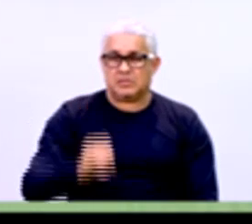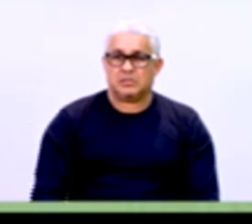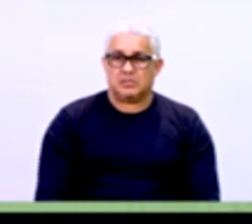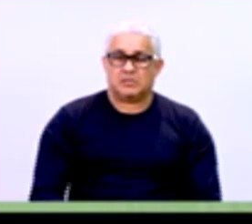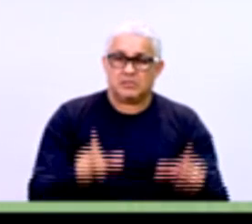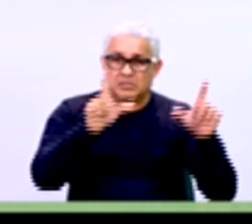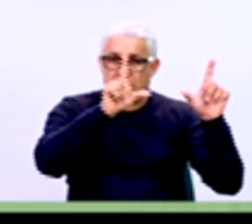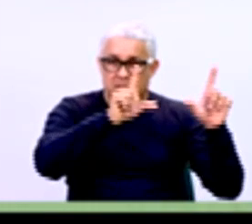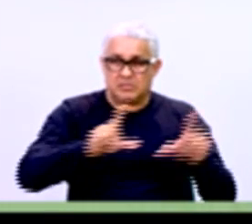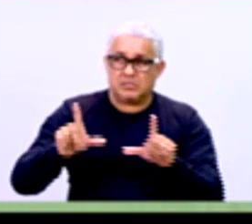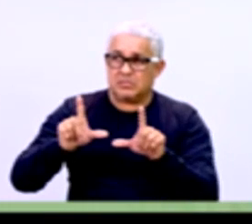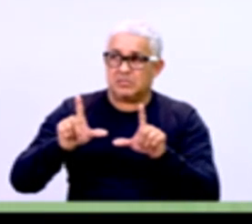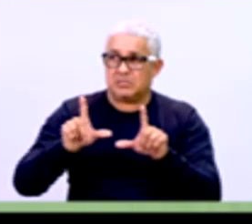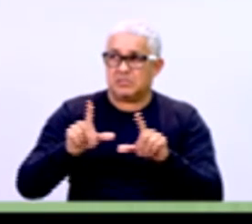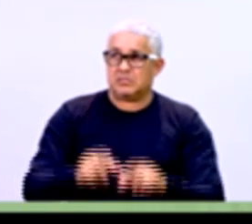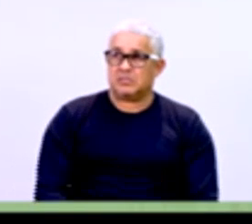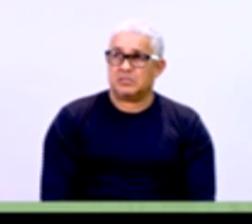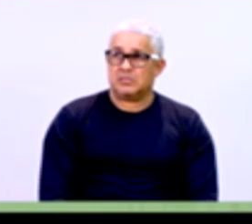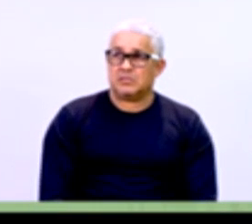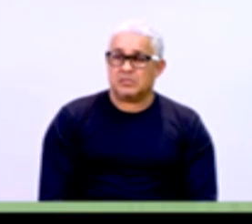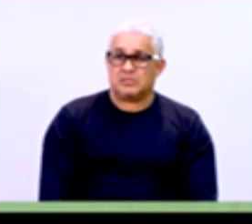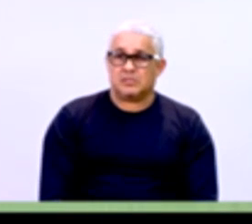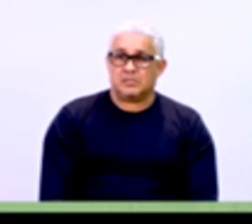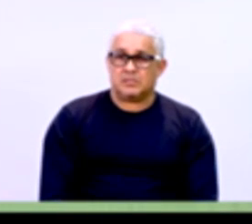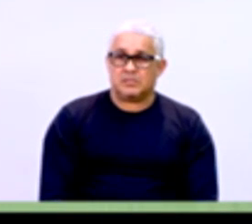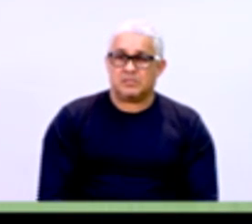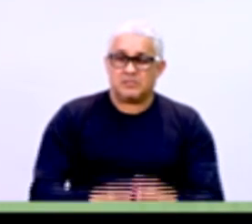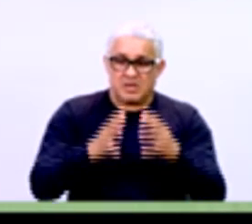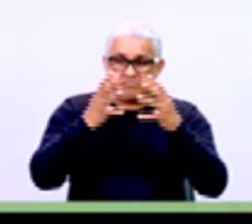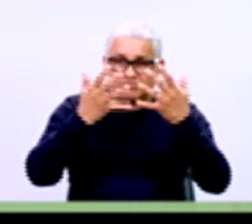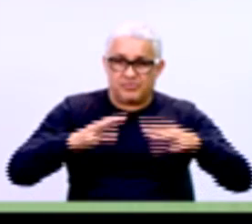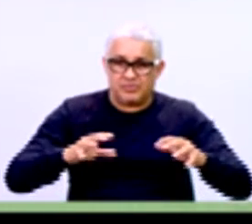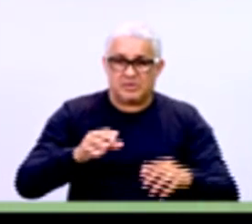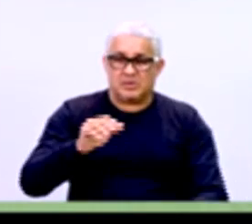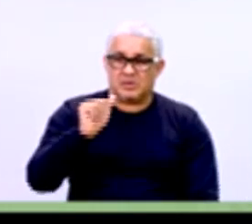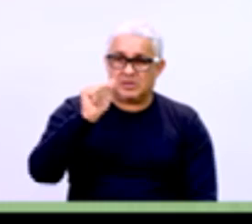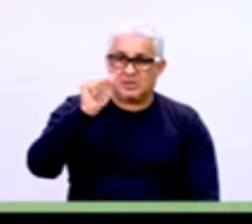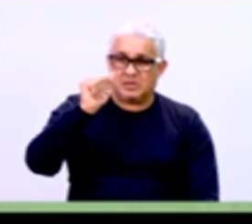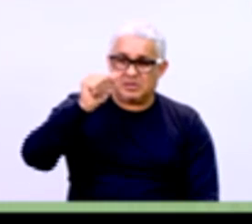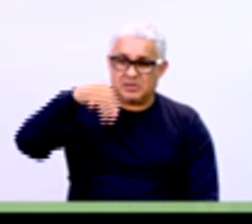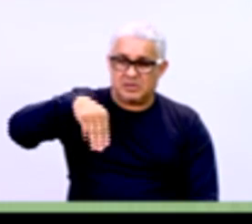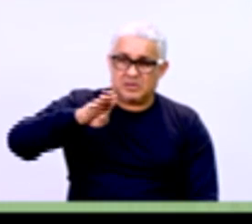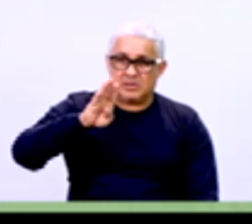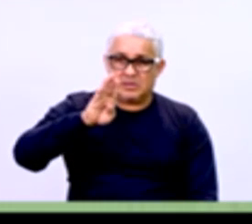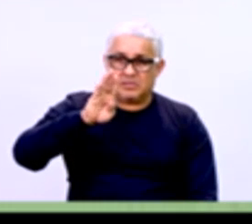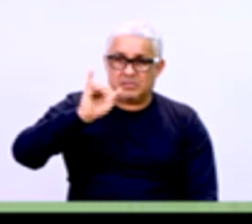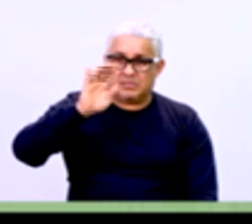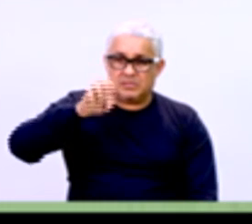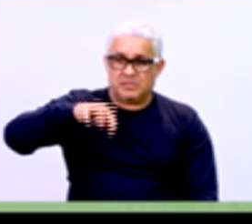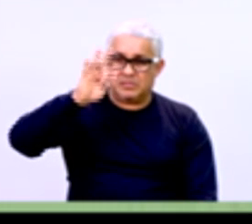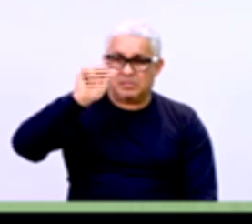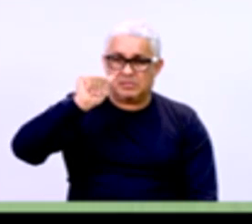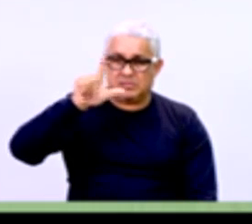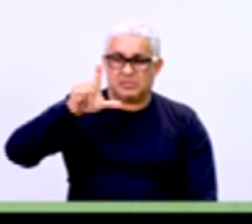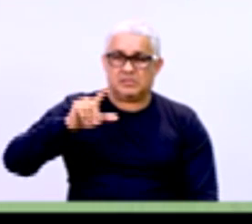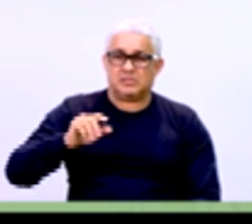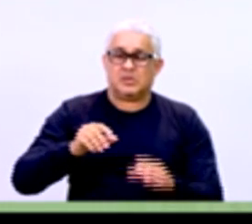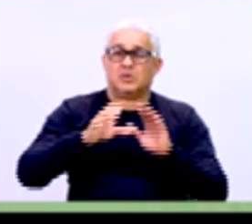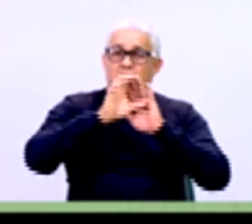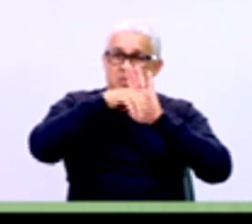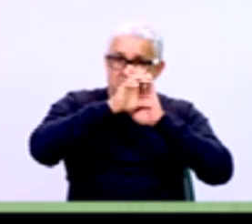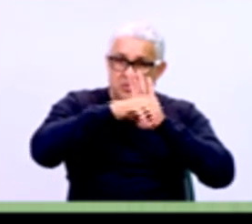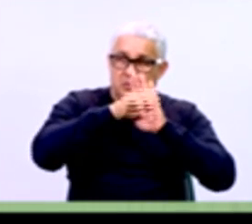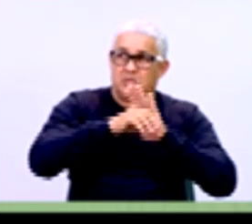slide. Diz o seguinte: sobre crise ambiental, suas manifestações. Aqui nós temos um conceito que é dado pela